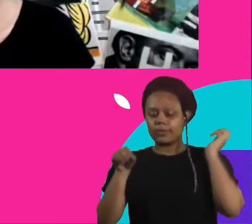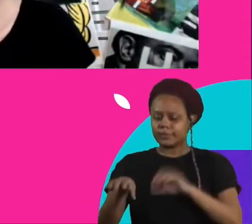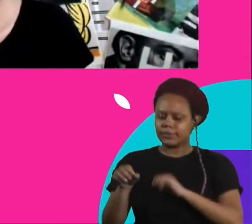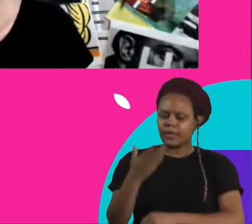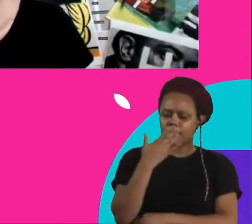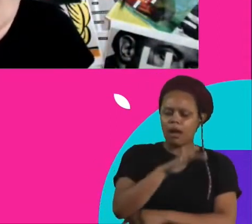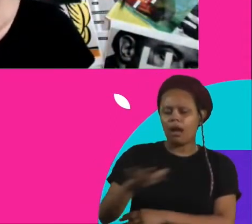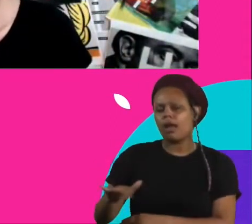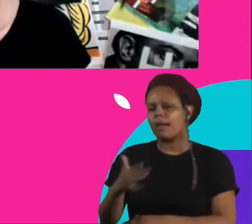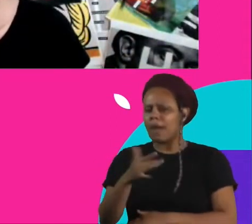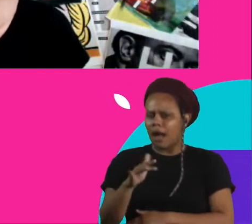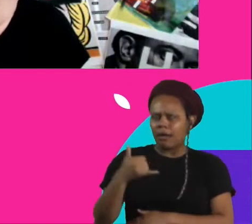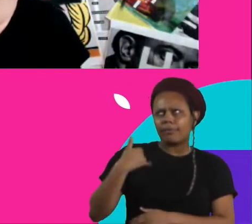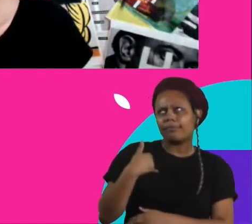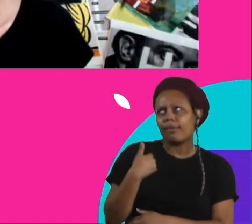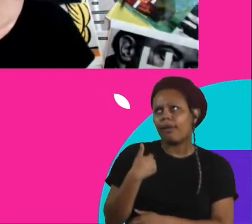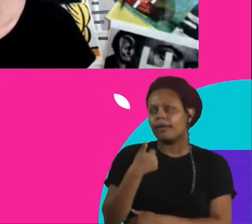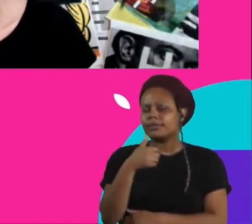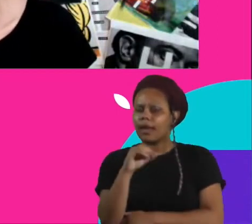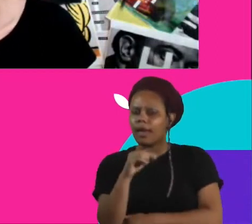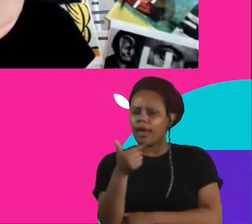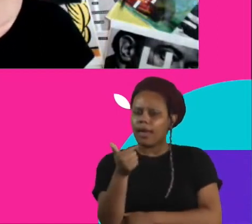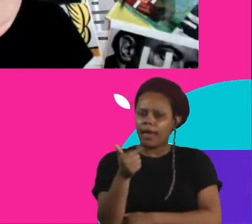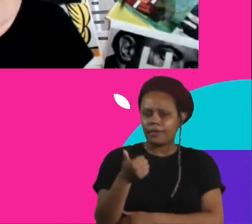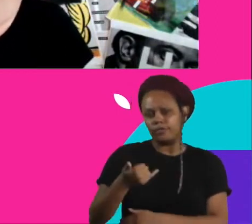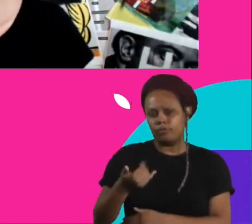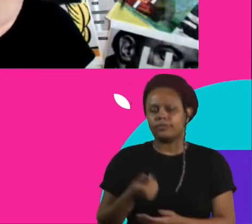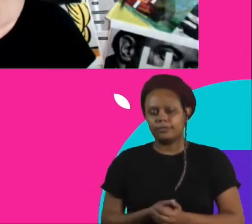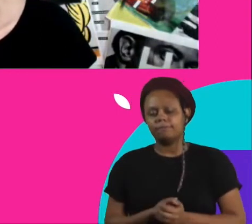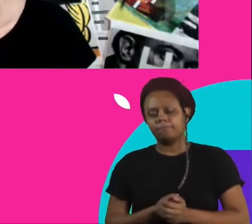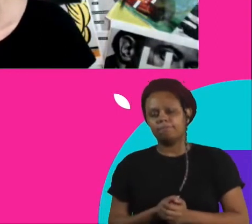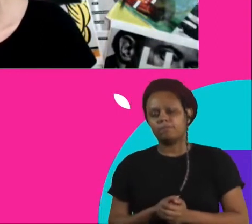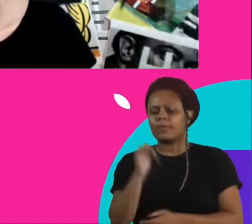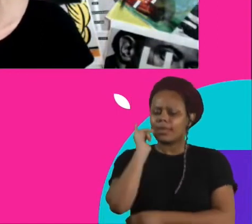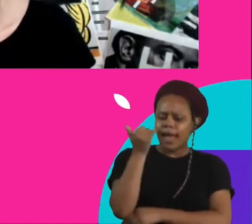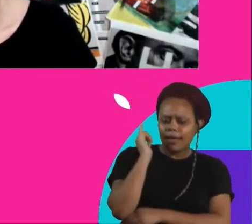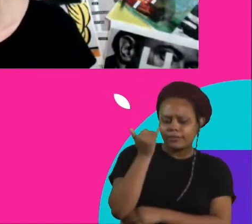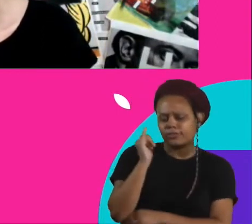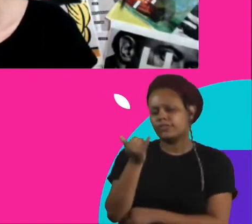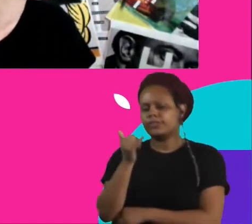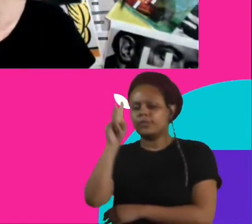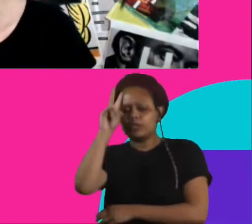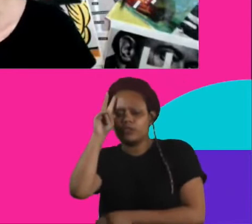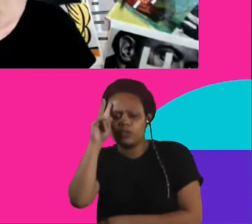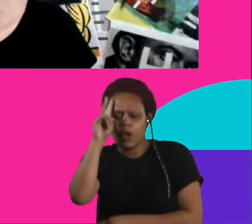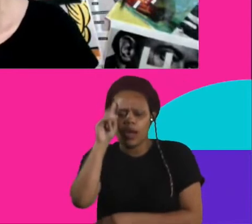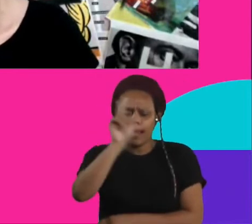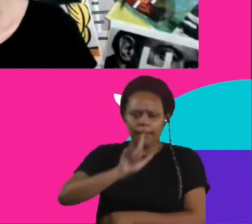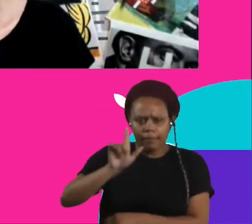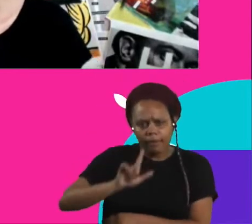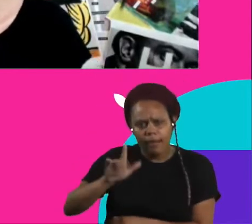11, 12 aninhos a escrever redação. Contar história, narrativa, o que é ficção, o que é uma história literária e